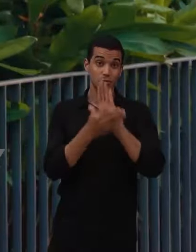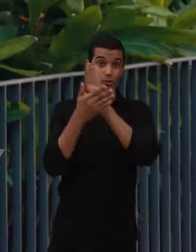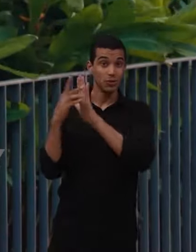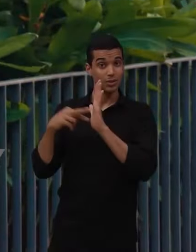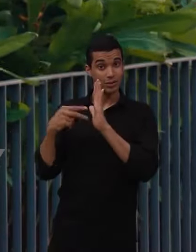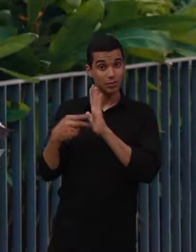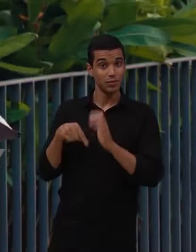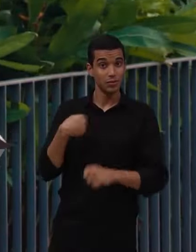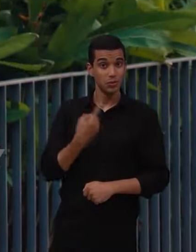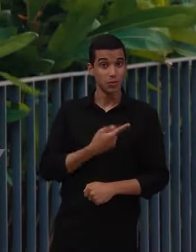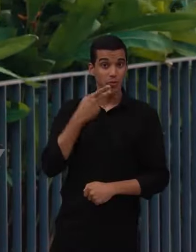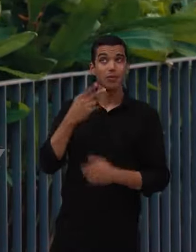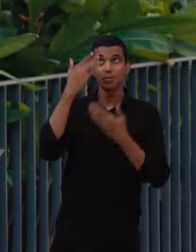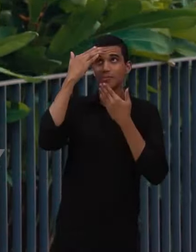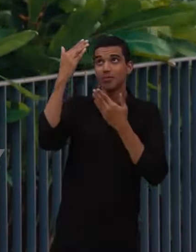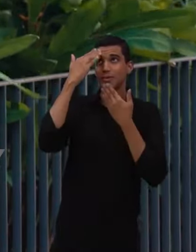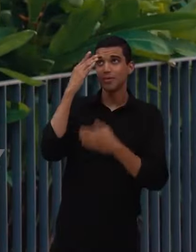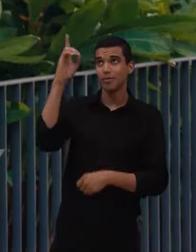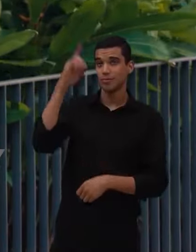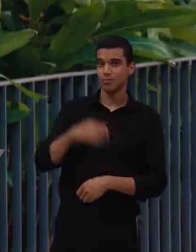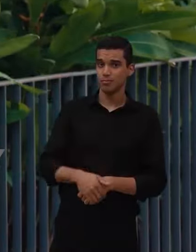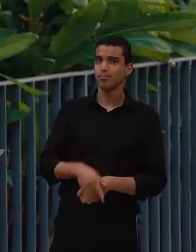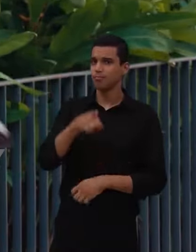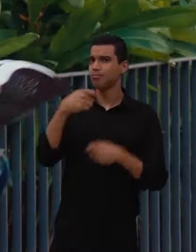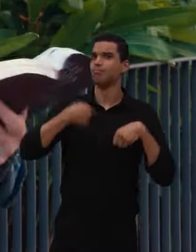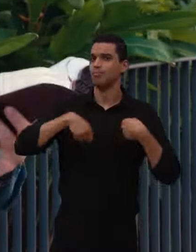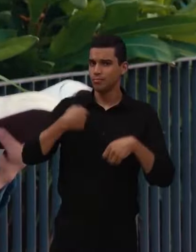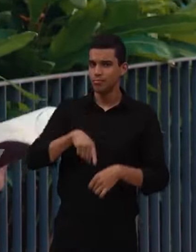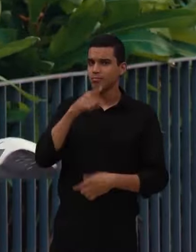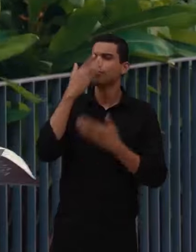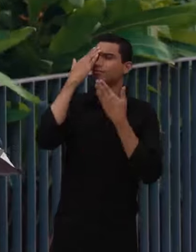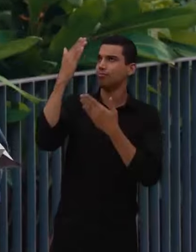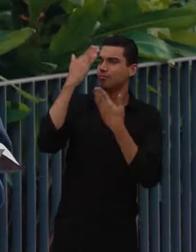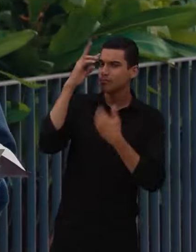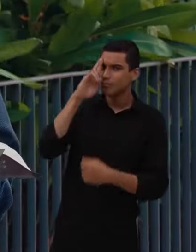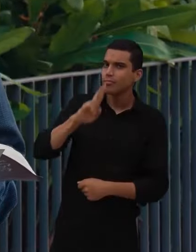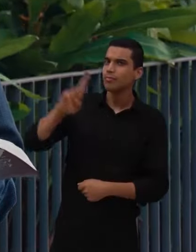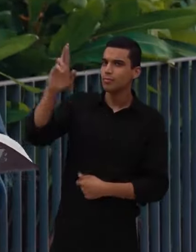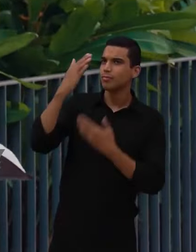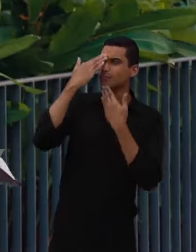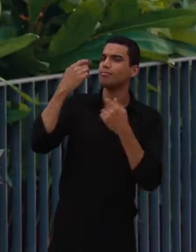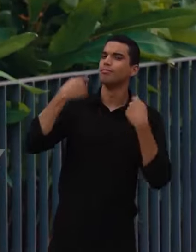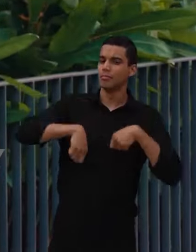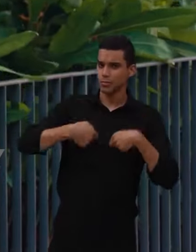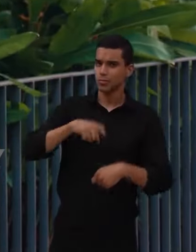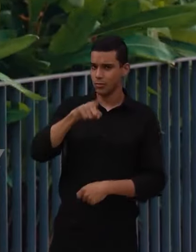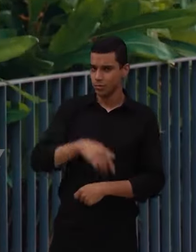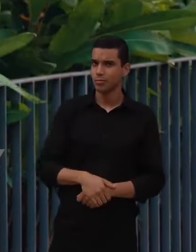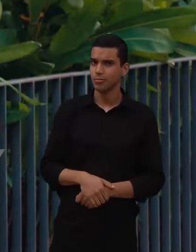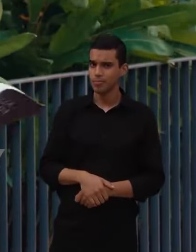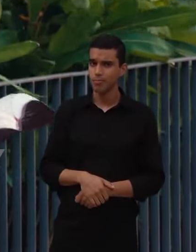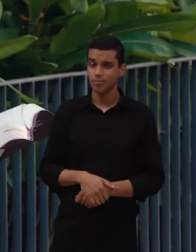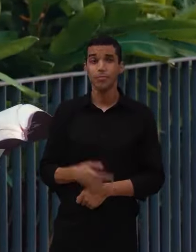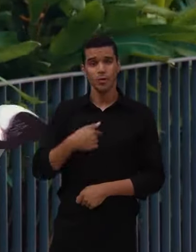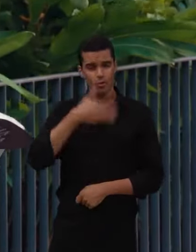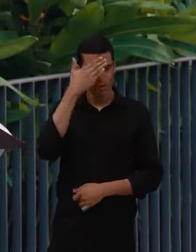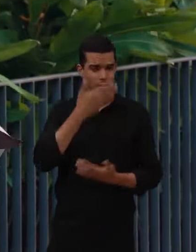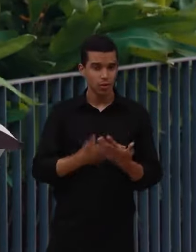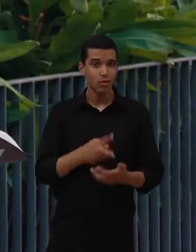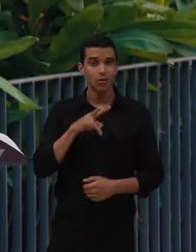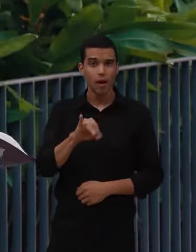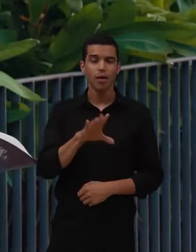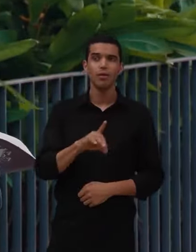Senhor serão derramadas sobre a tua vida. Cantai ao Senhor. Existe um texto sagrado que nos diz lá no Salmo